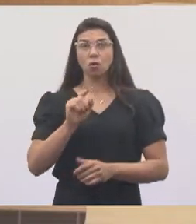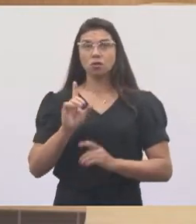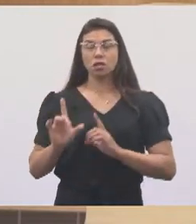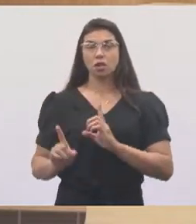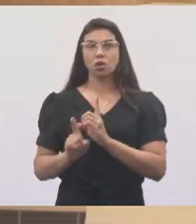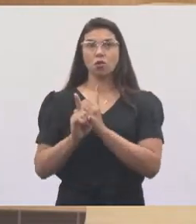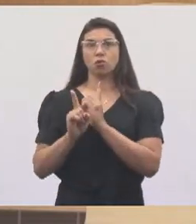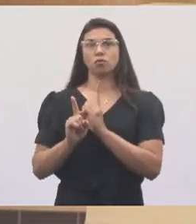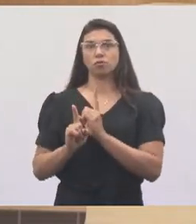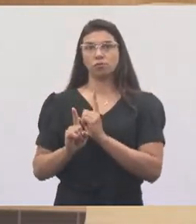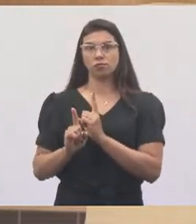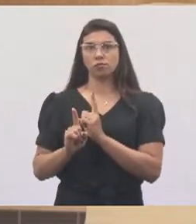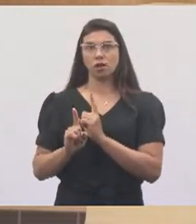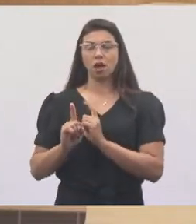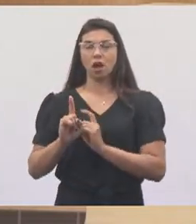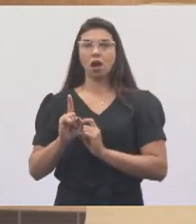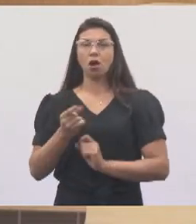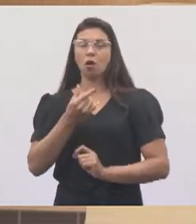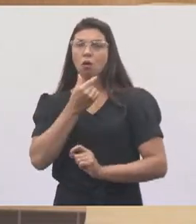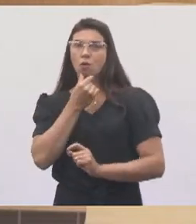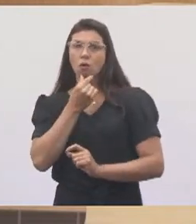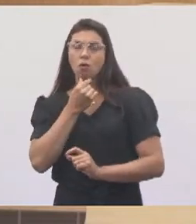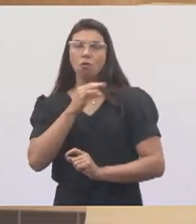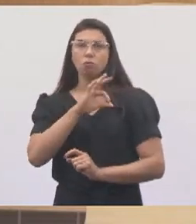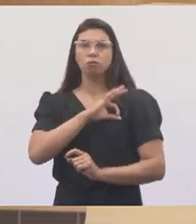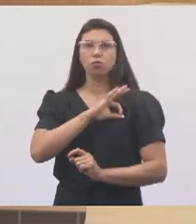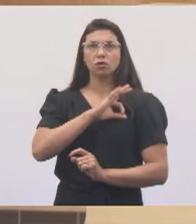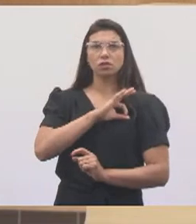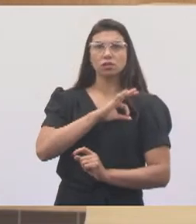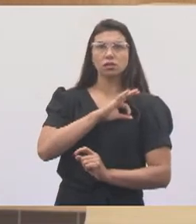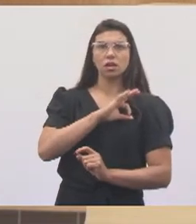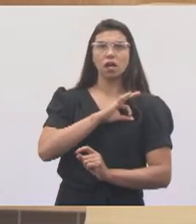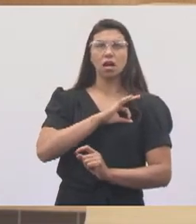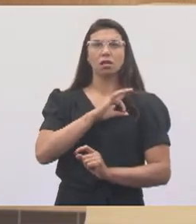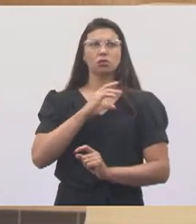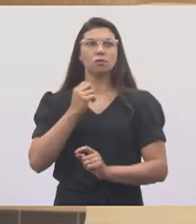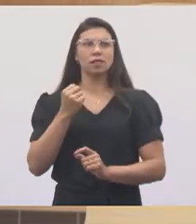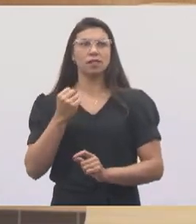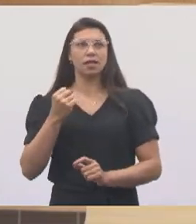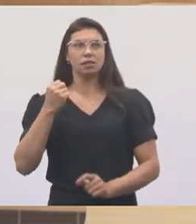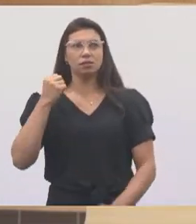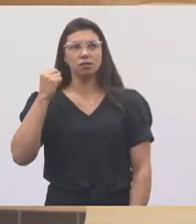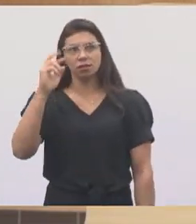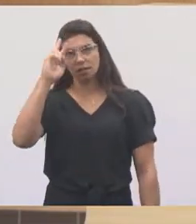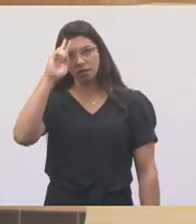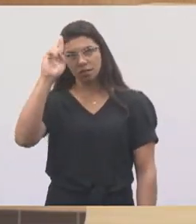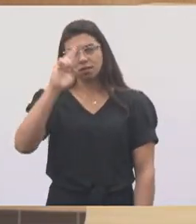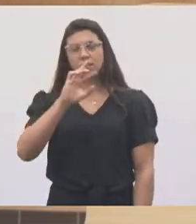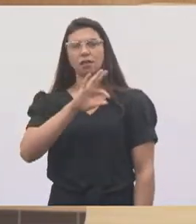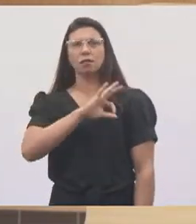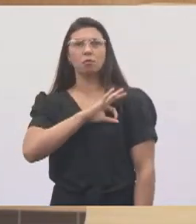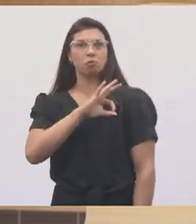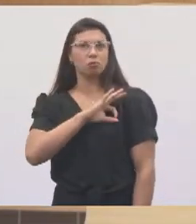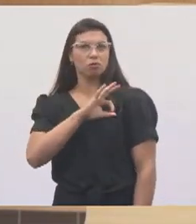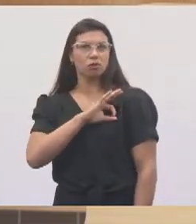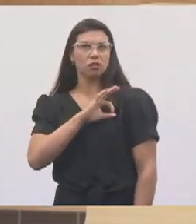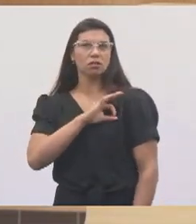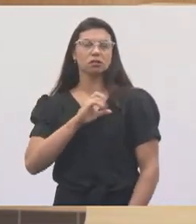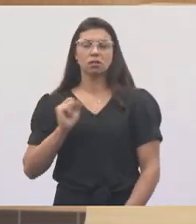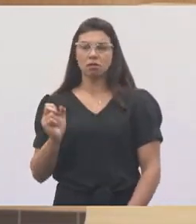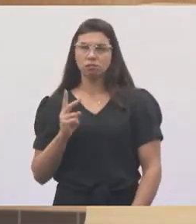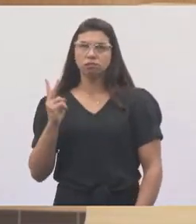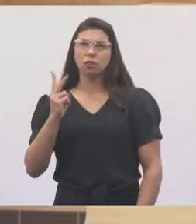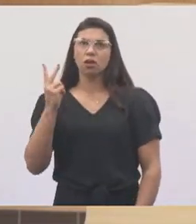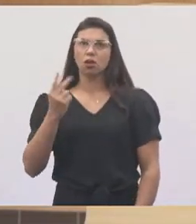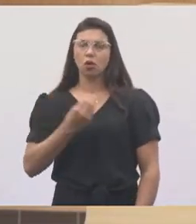encontrar um policial, um delegado, principalmente, que dê tanto valor, não somente à